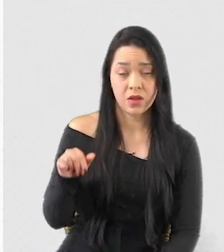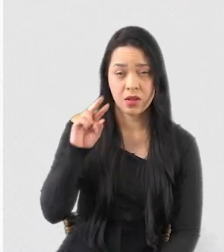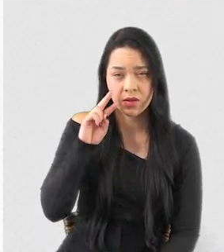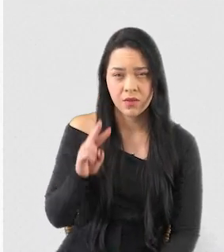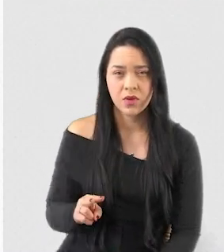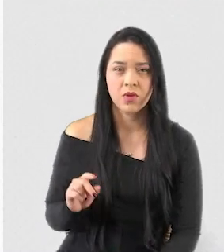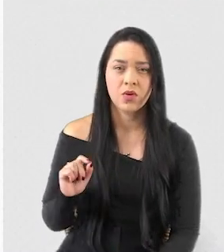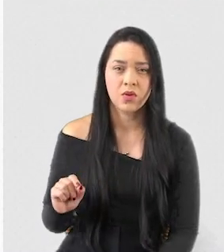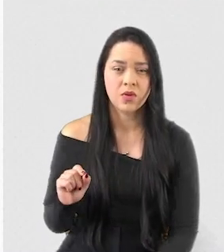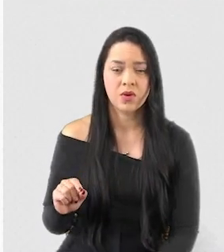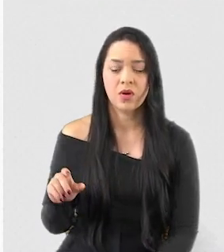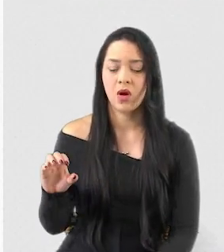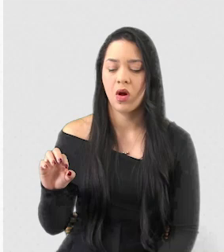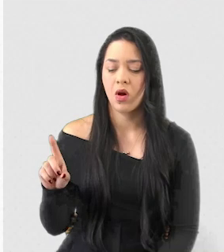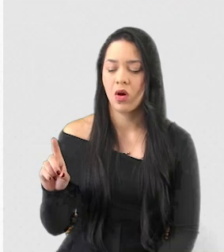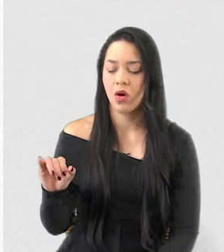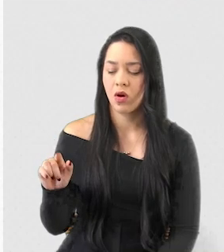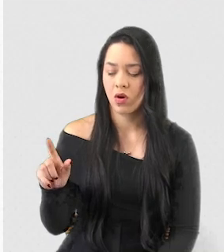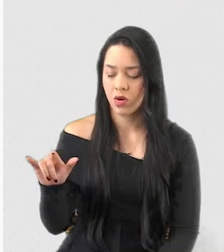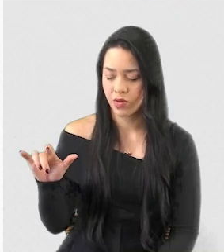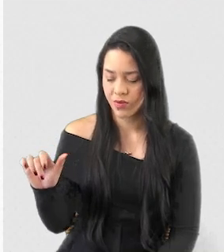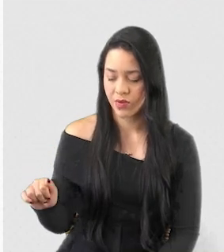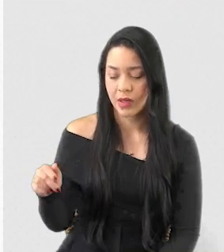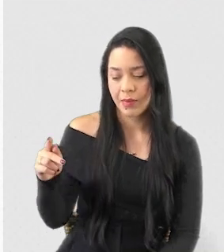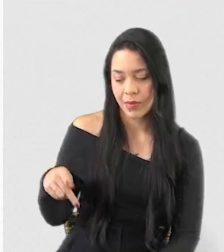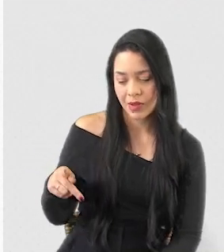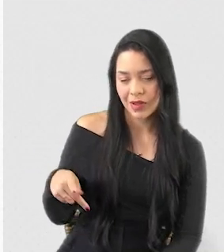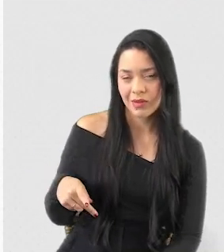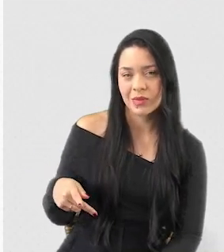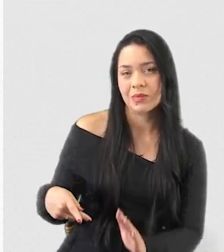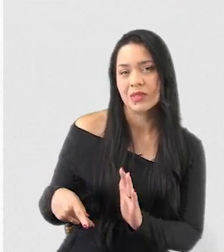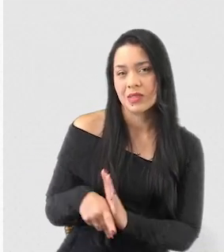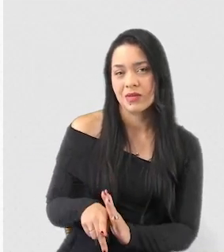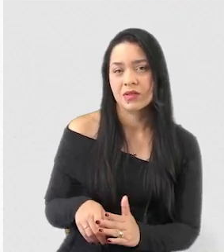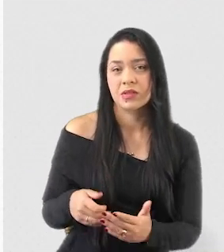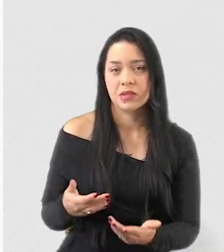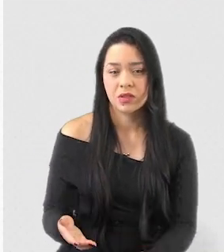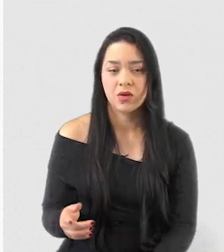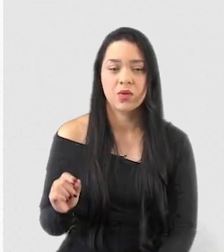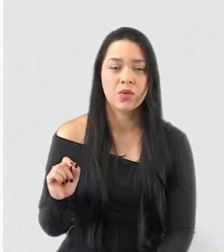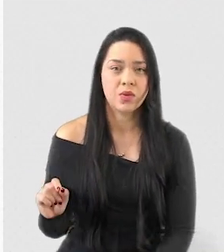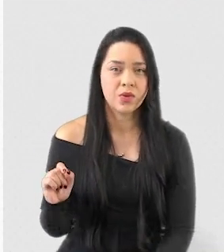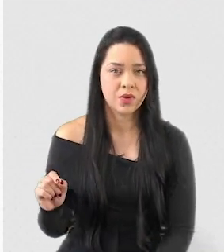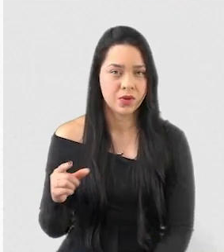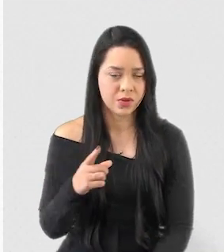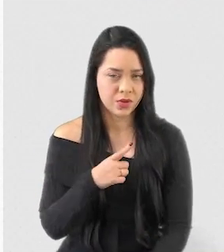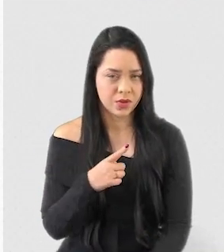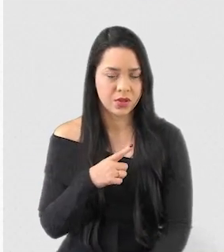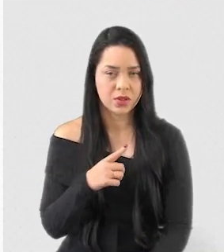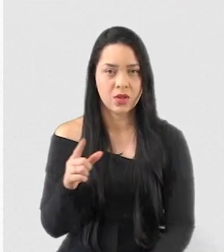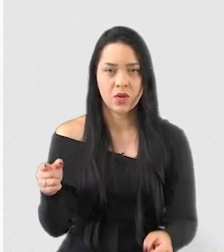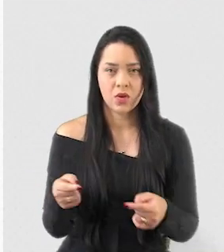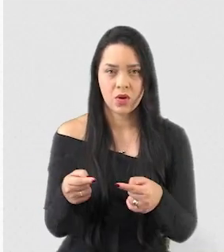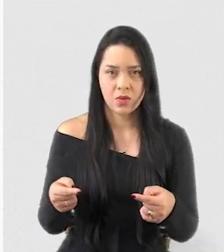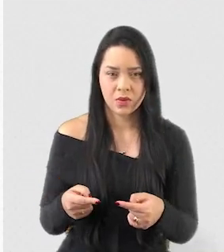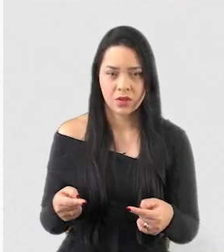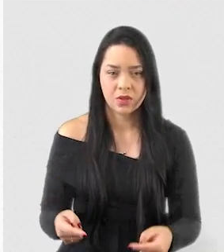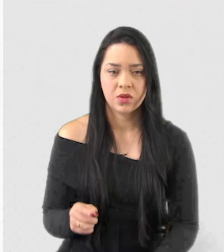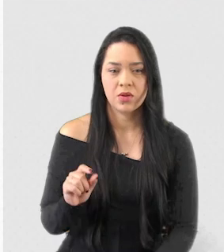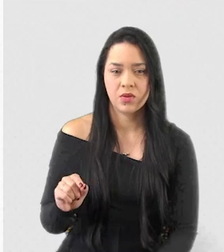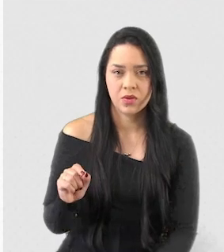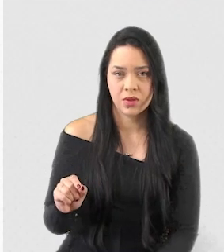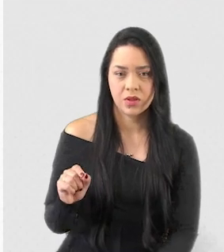ela codifica proteínas específicas, tá? Então, a gente tem essa combinação, por exemplo, de